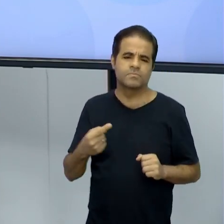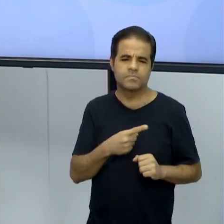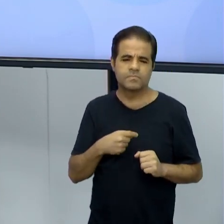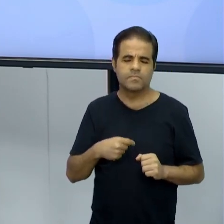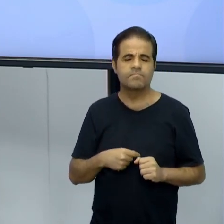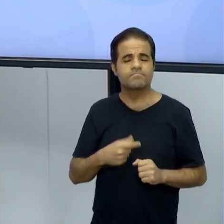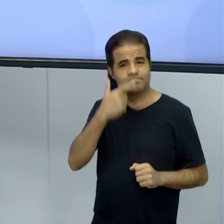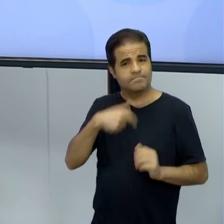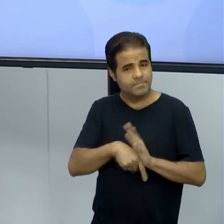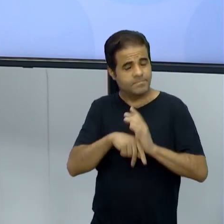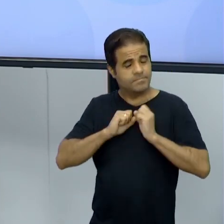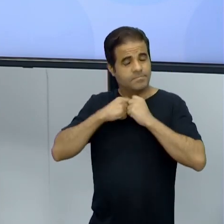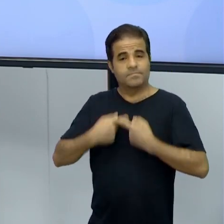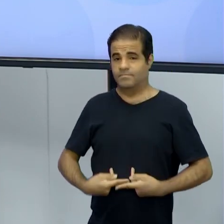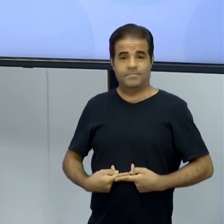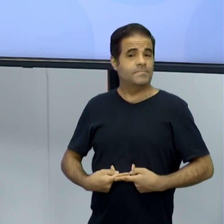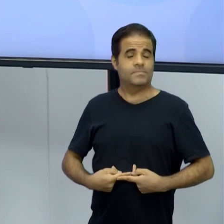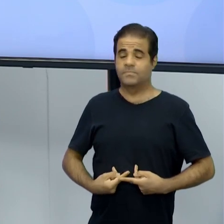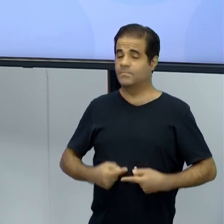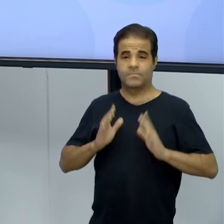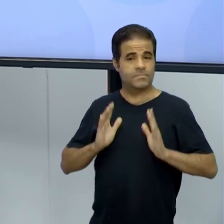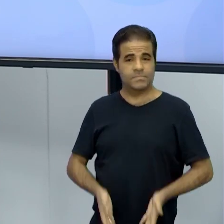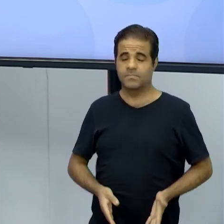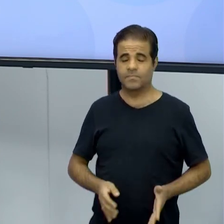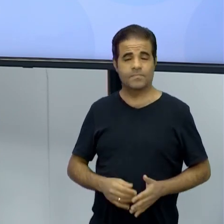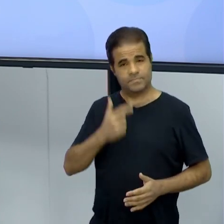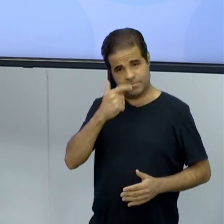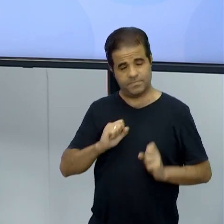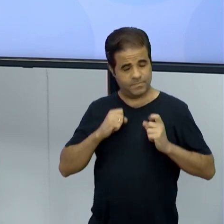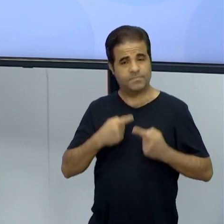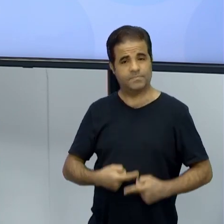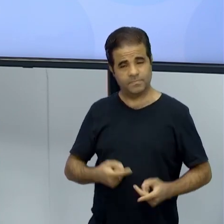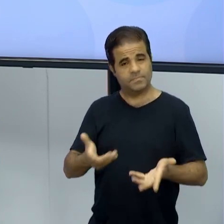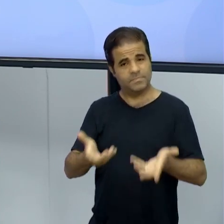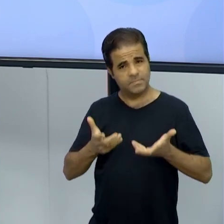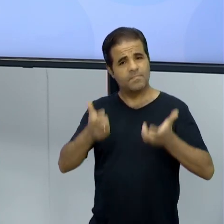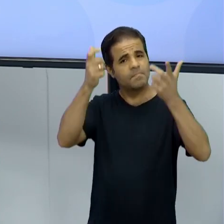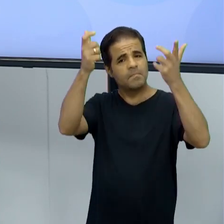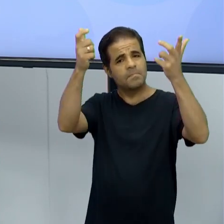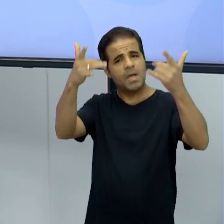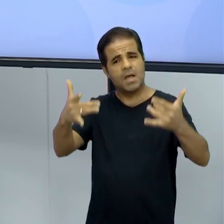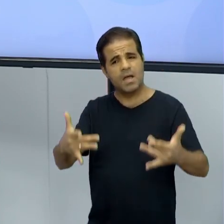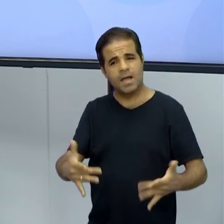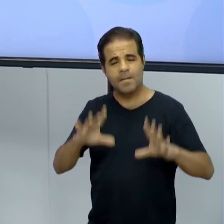nosso caráter humano, né? Faz parte da gente, o fato da gente ser humano, a gente